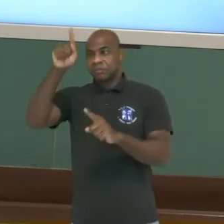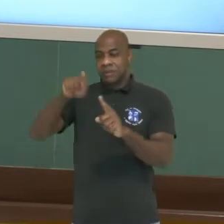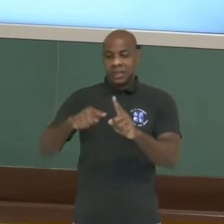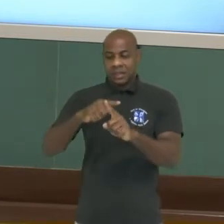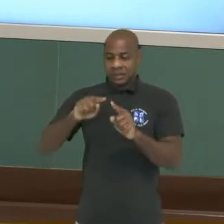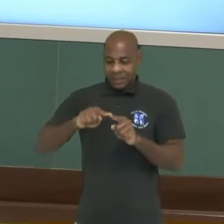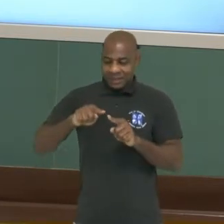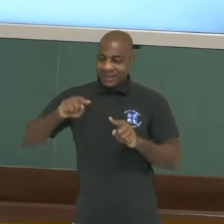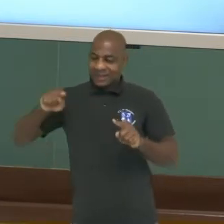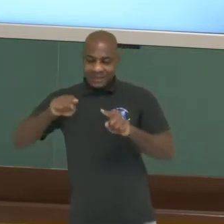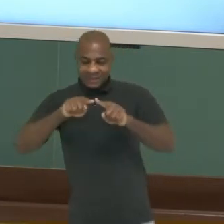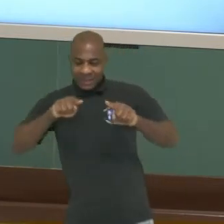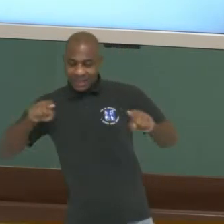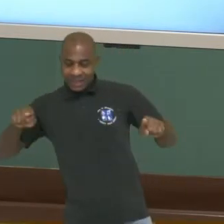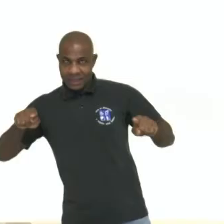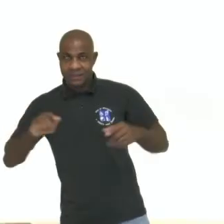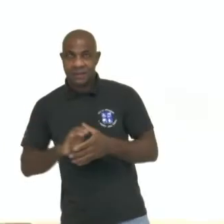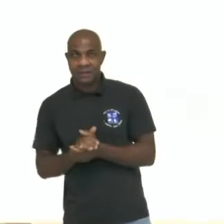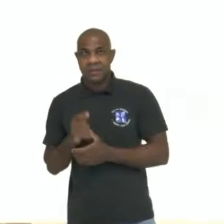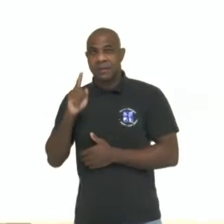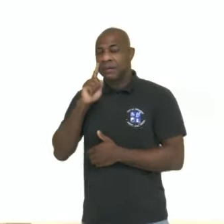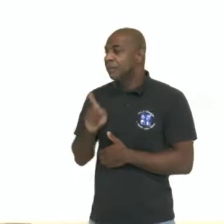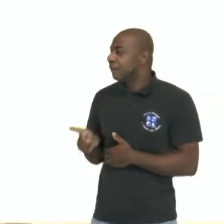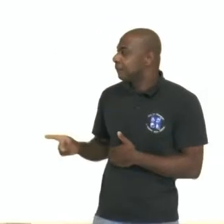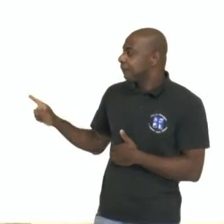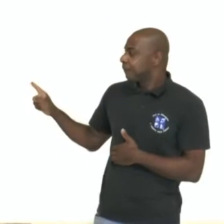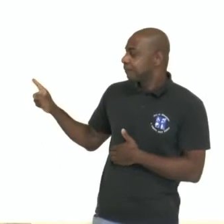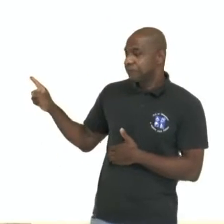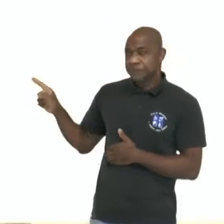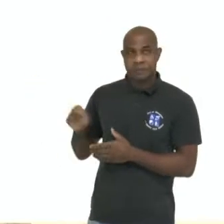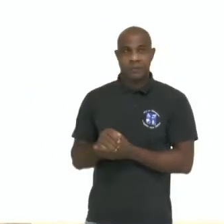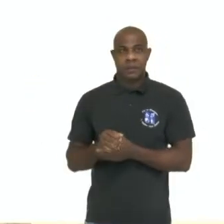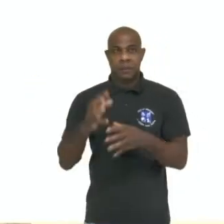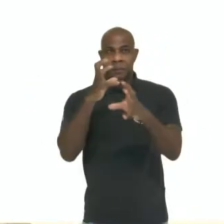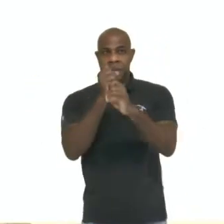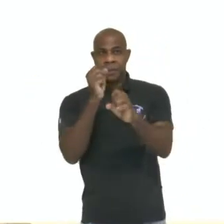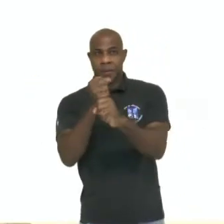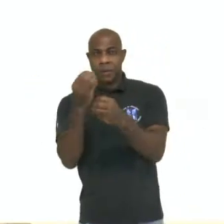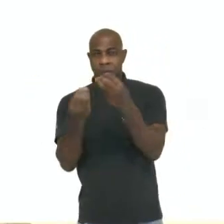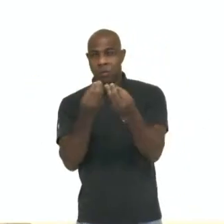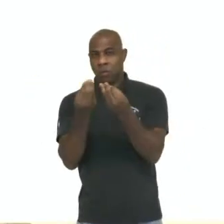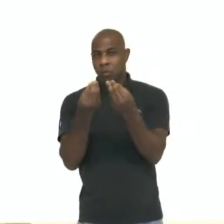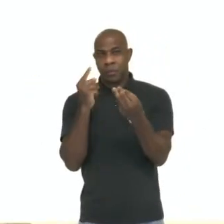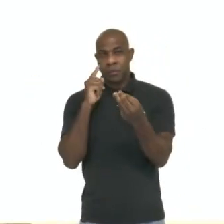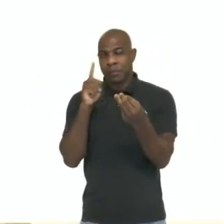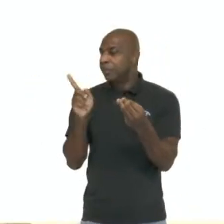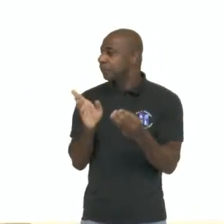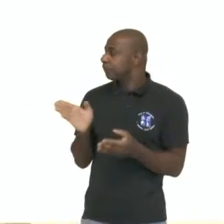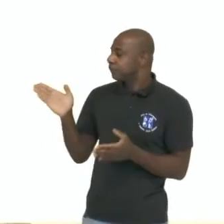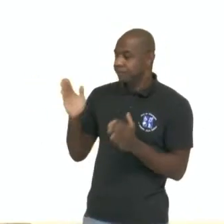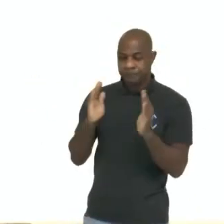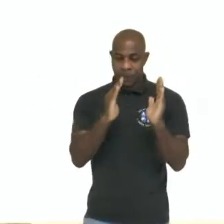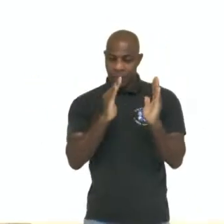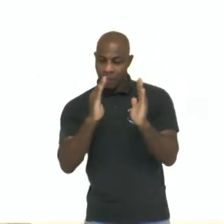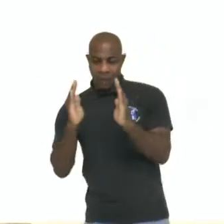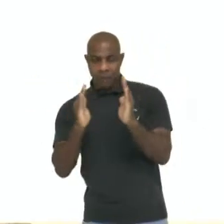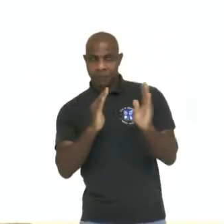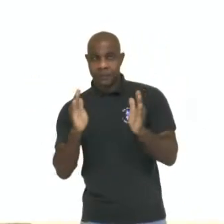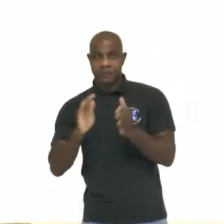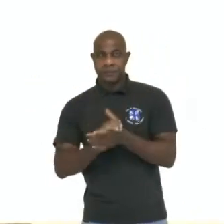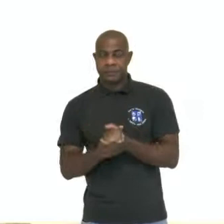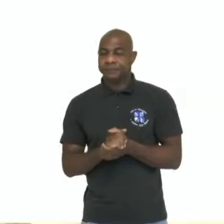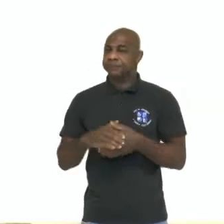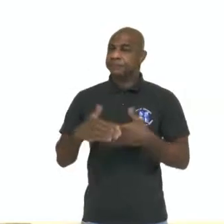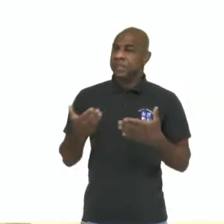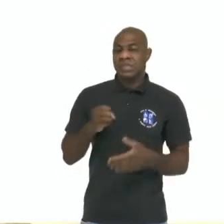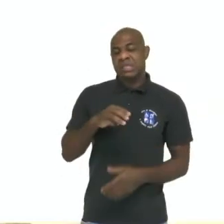a equação y menos y0 é igual a m, que multiplica x menos 0, independentemente se